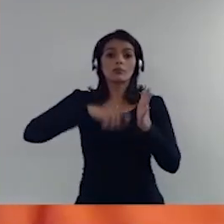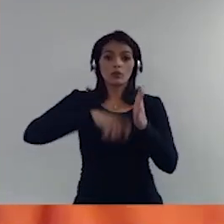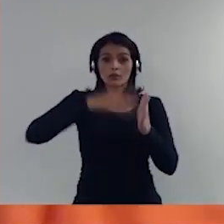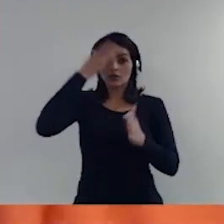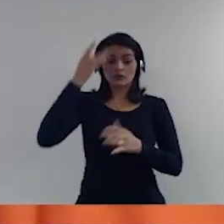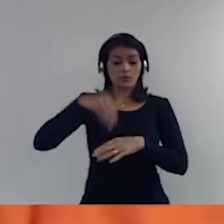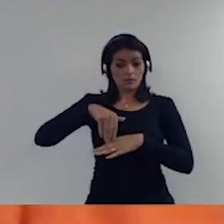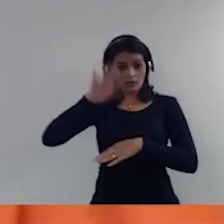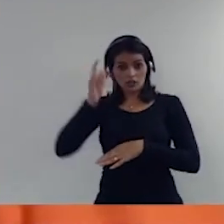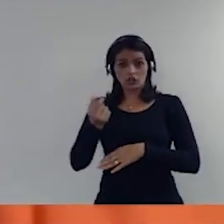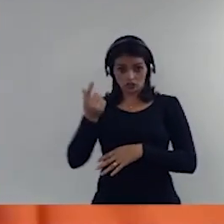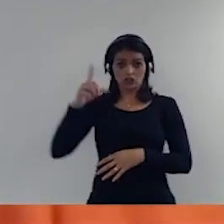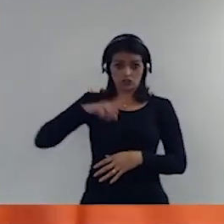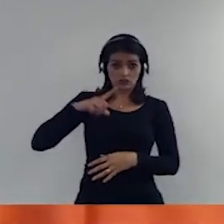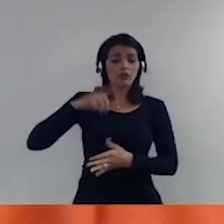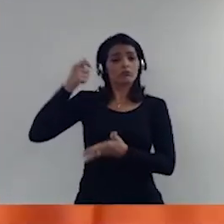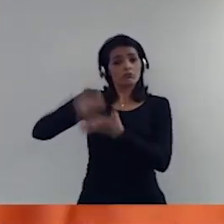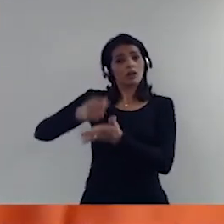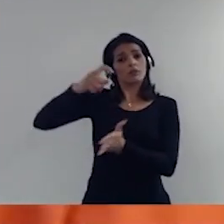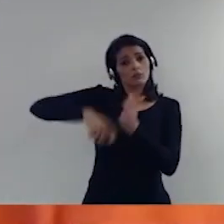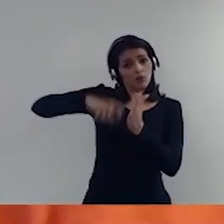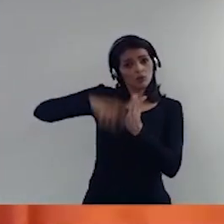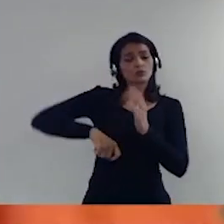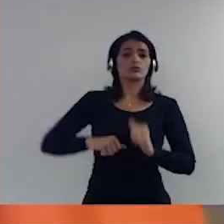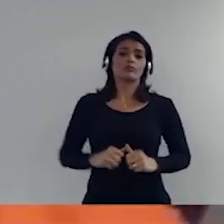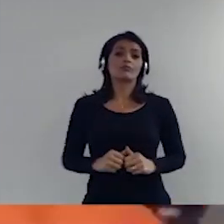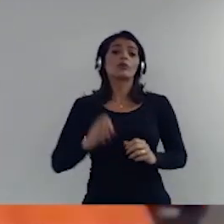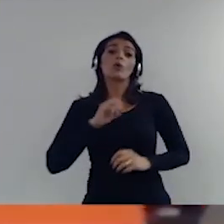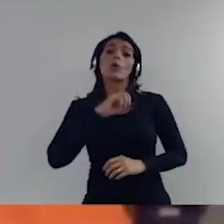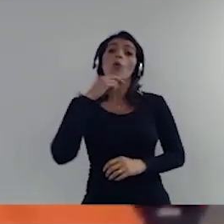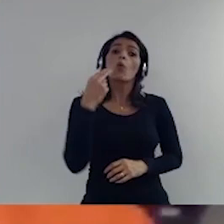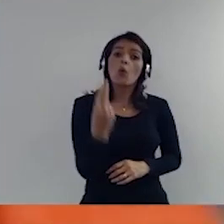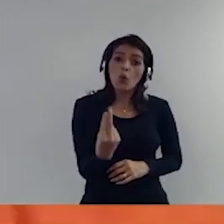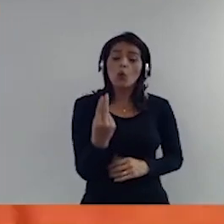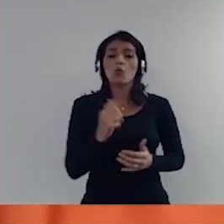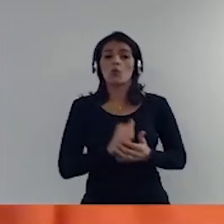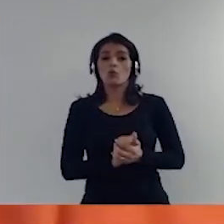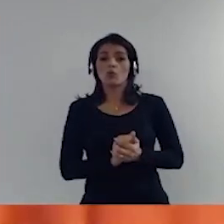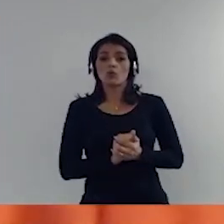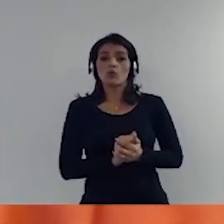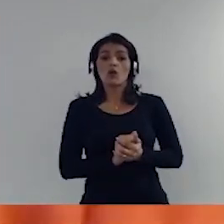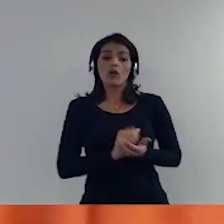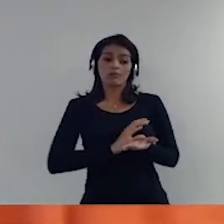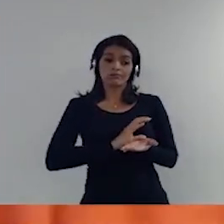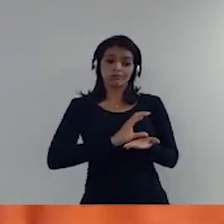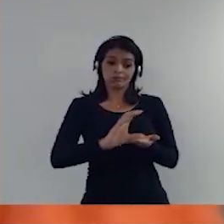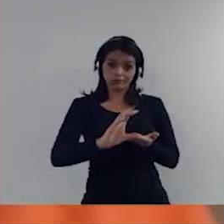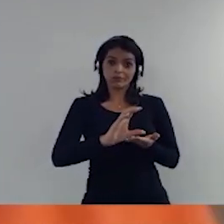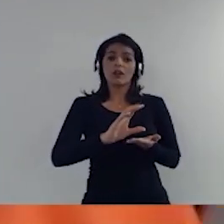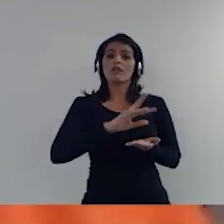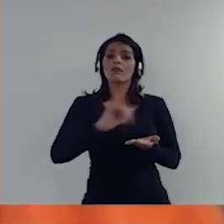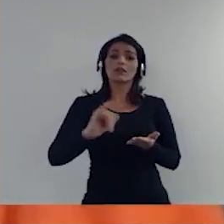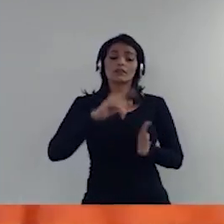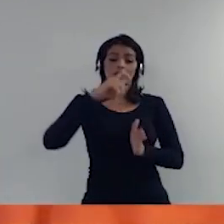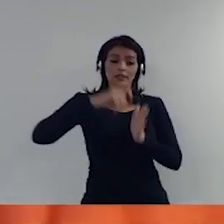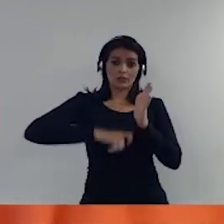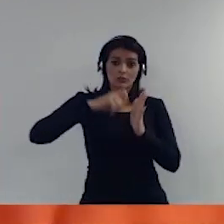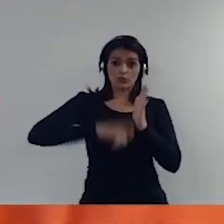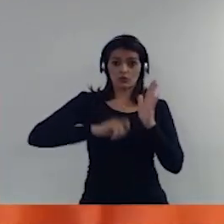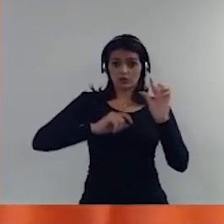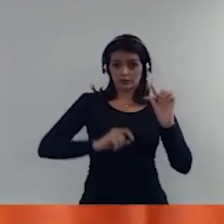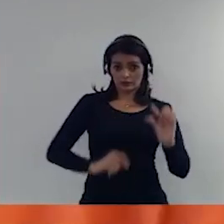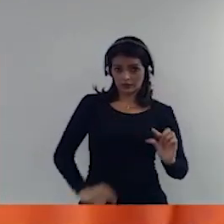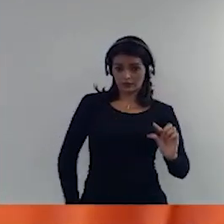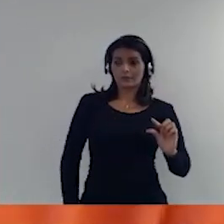dinheiro, né? Quem tem mais dinheiro. Ou essa base de financiamento é feita de uma tributação